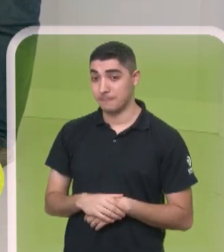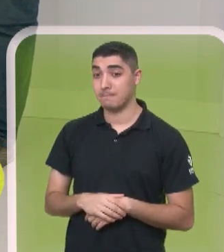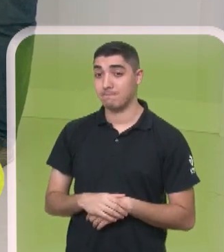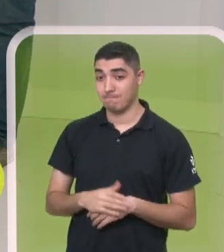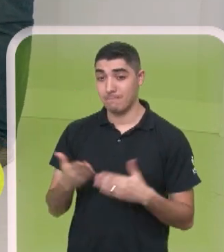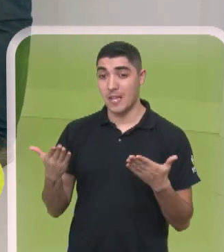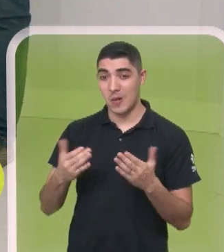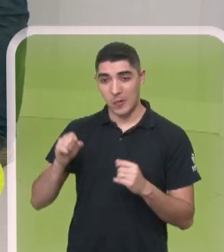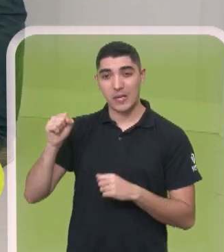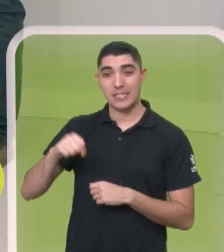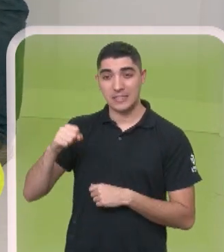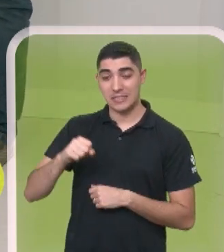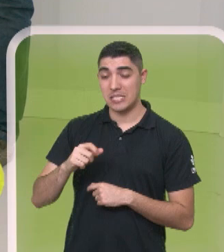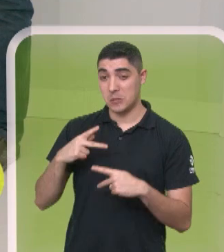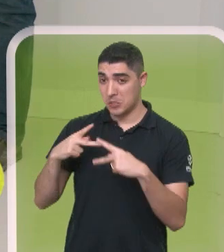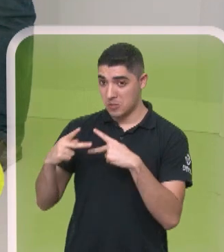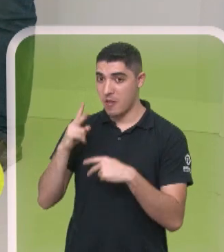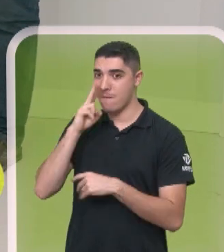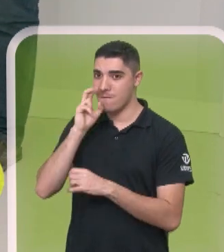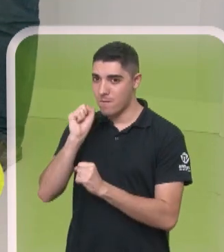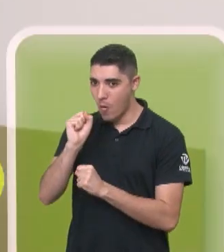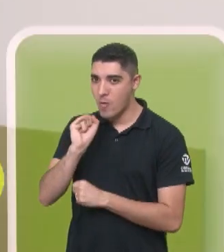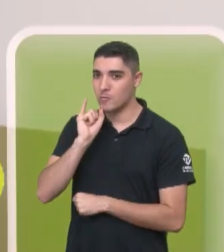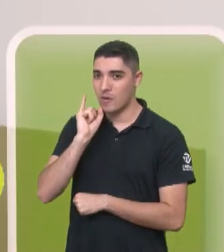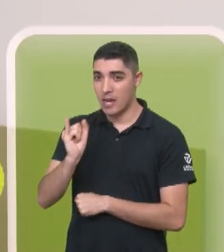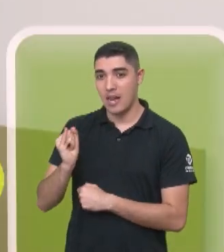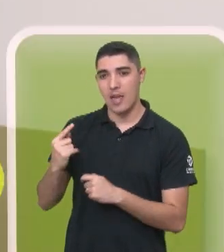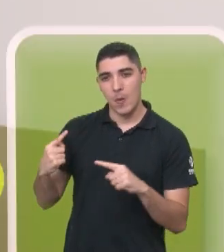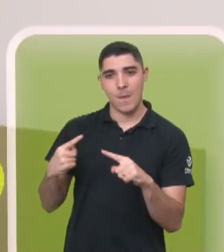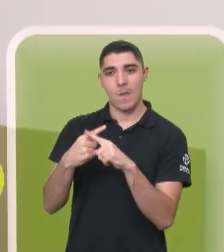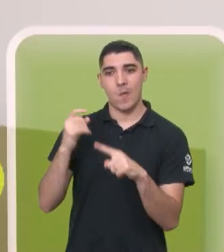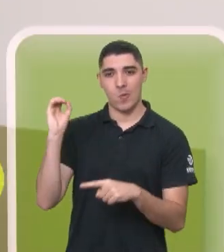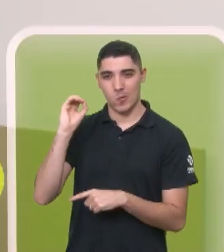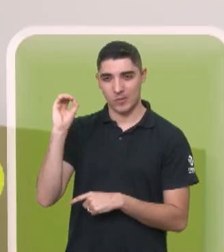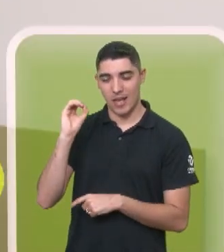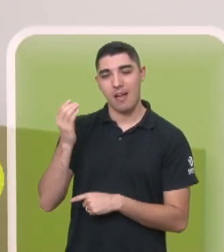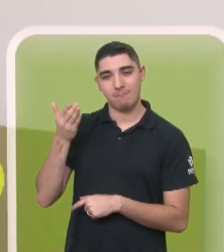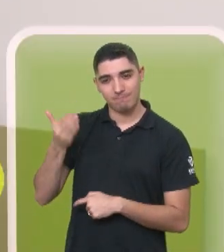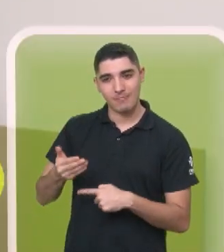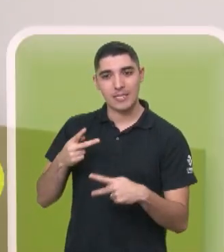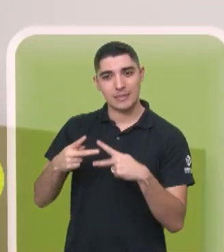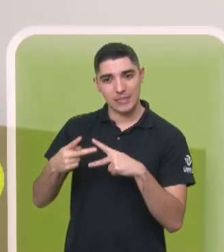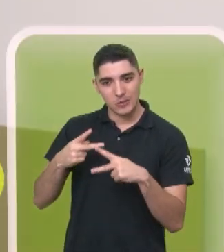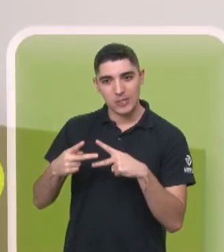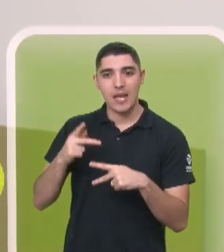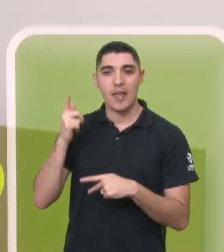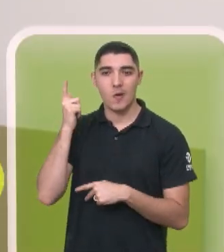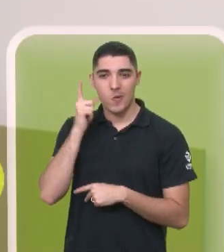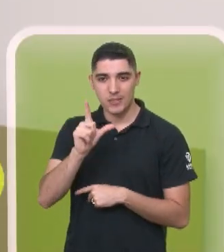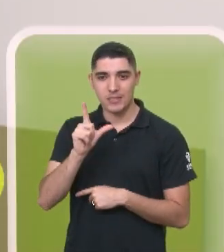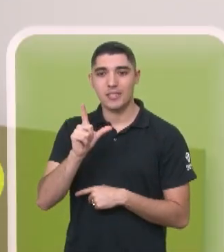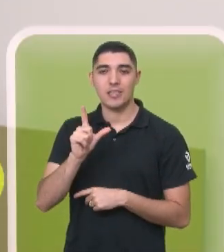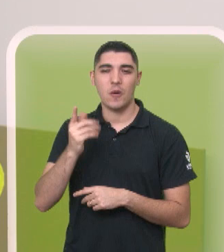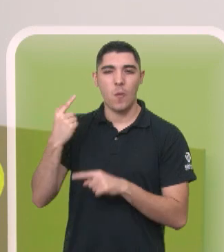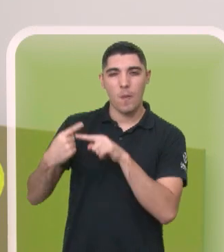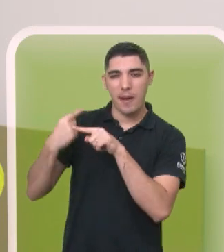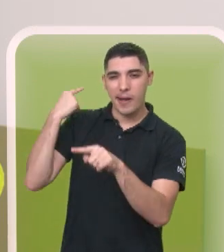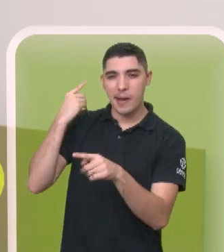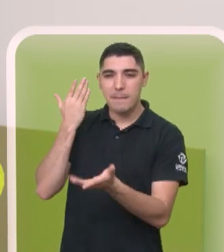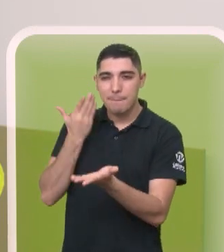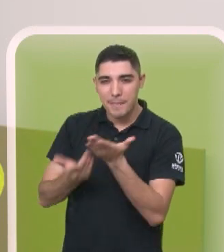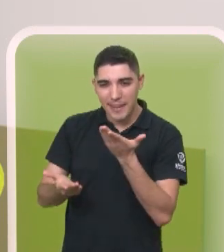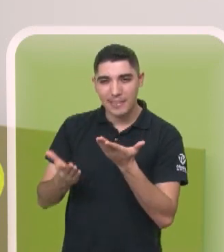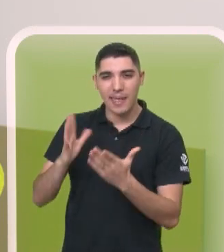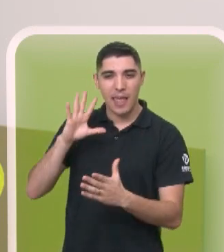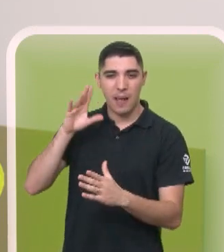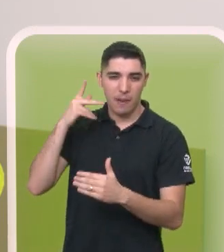Reafirmando aí a força do São José, né, contra o Osasco. Agora sim, o São José conseguiu, né, tirou a derrota que teve na primeira fase